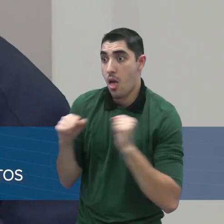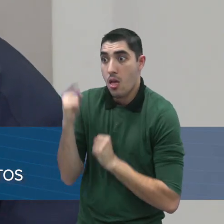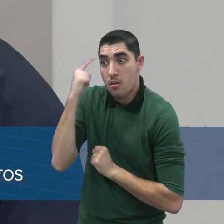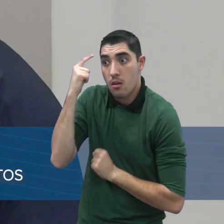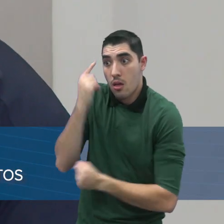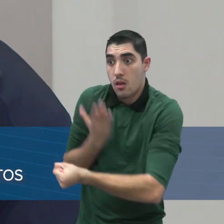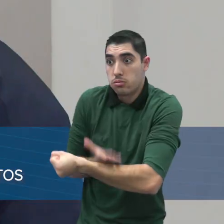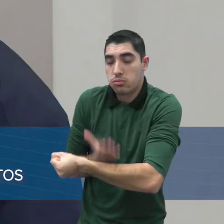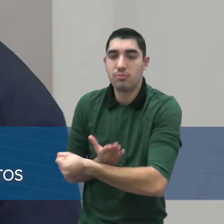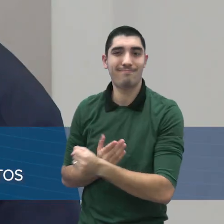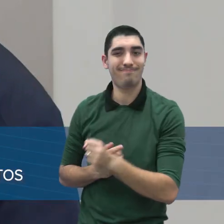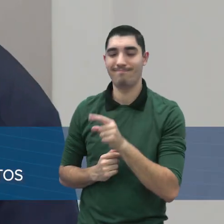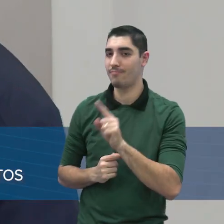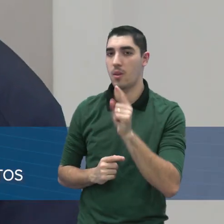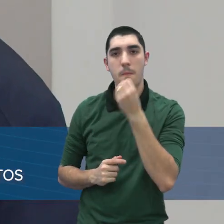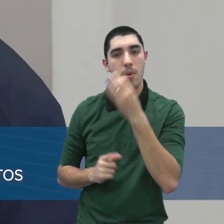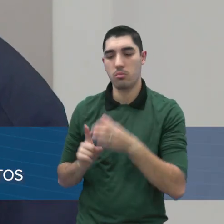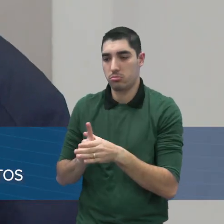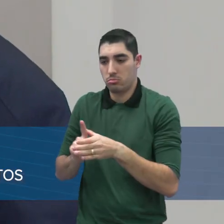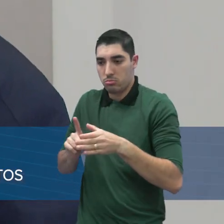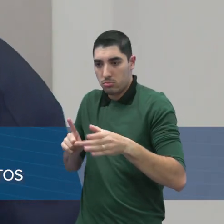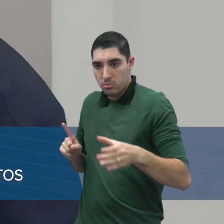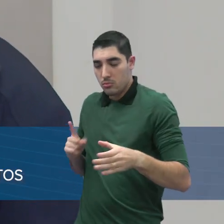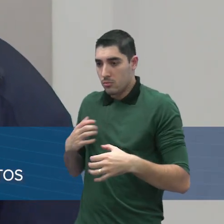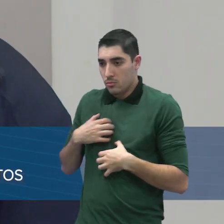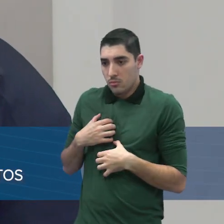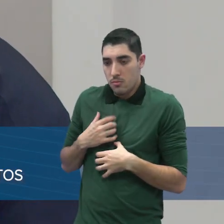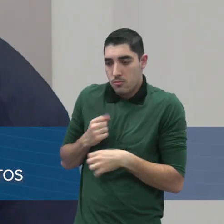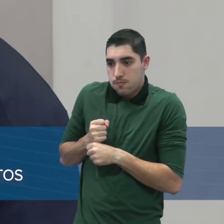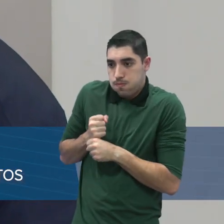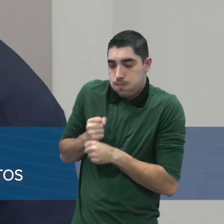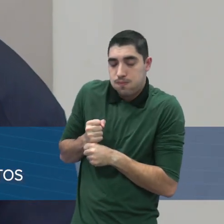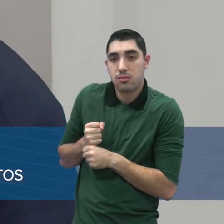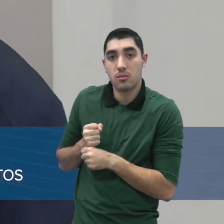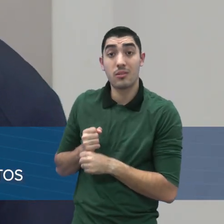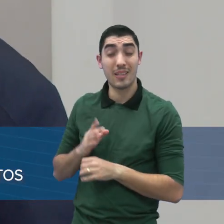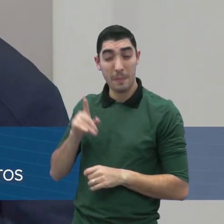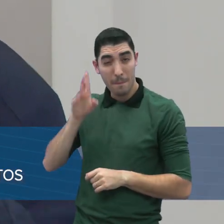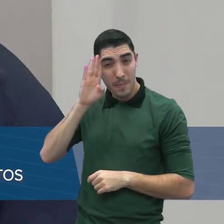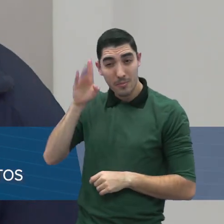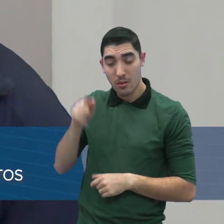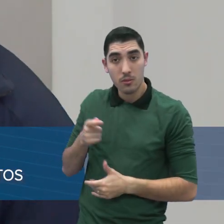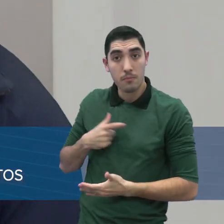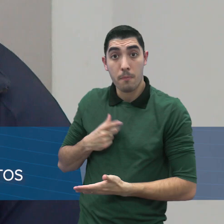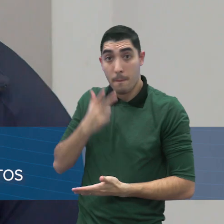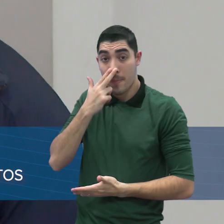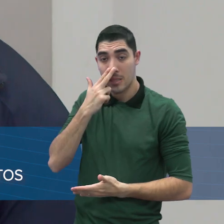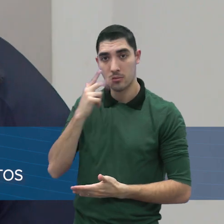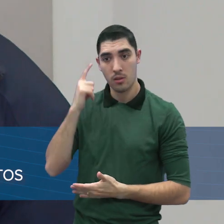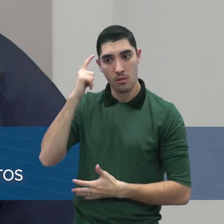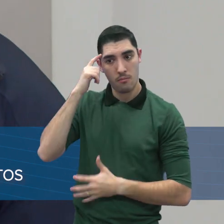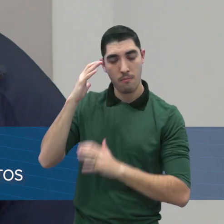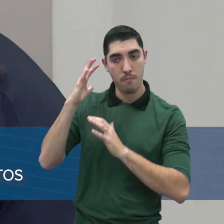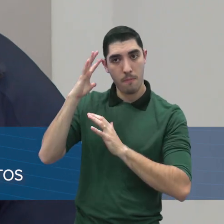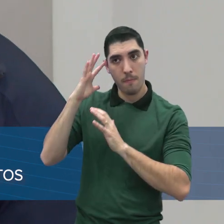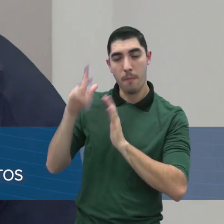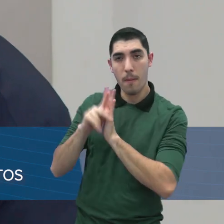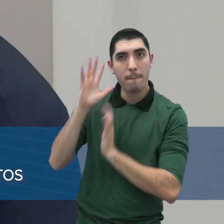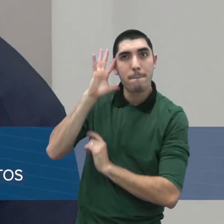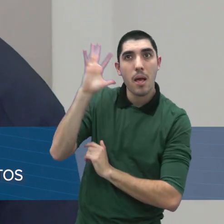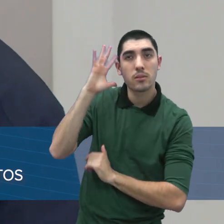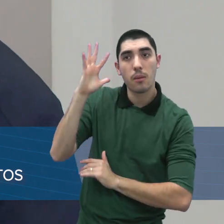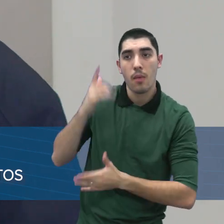ele isola, aprisiona e a principal diferença, basicamente, é o grau de rigidez do pensamento